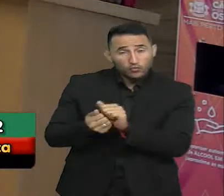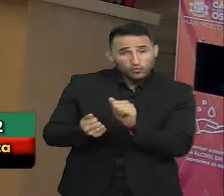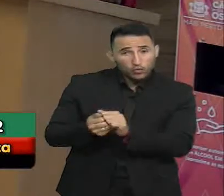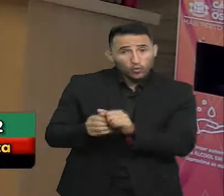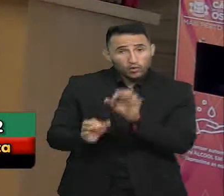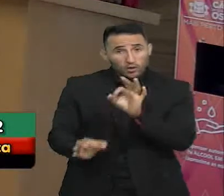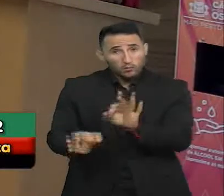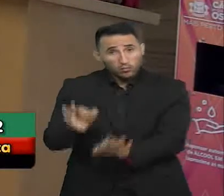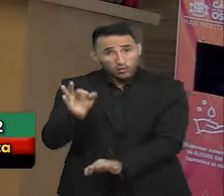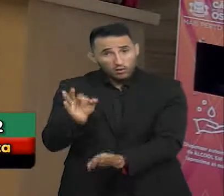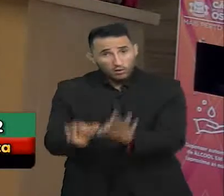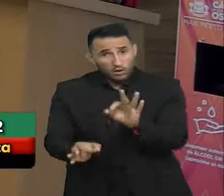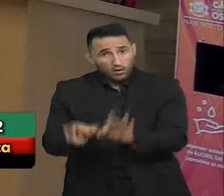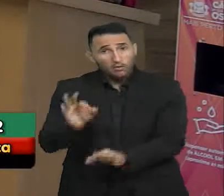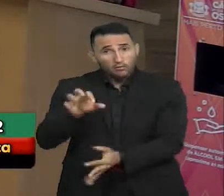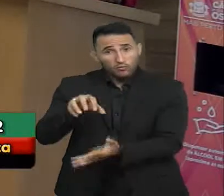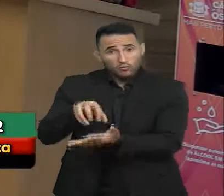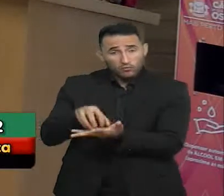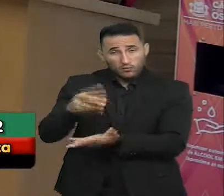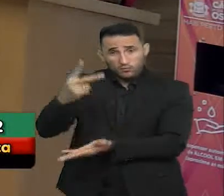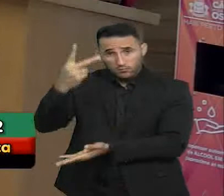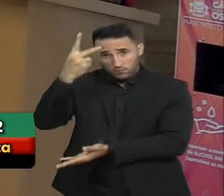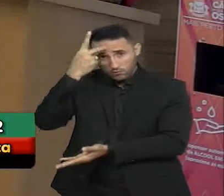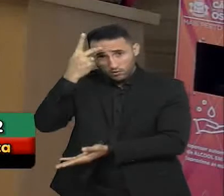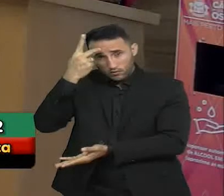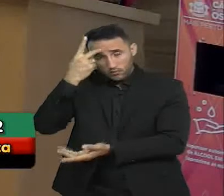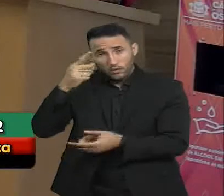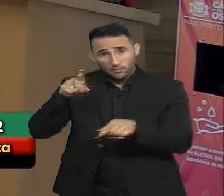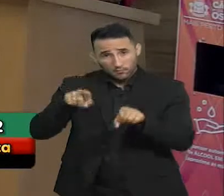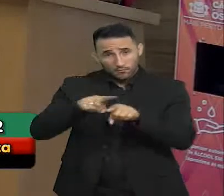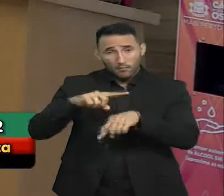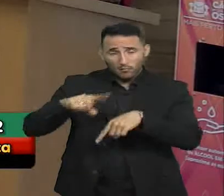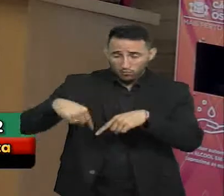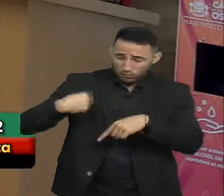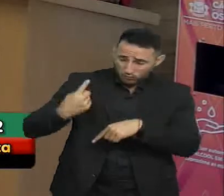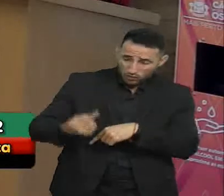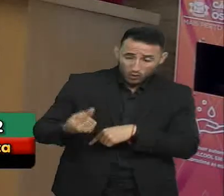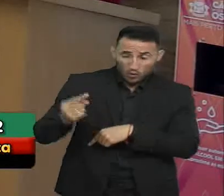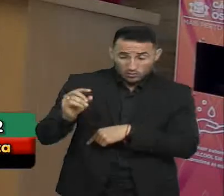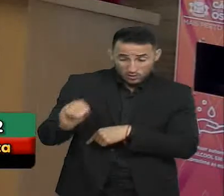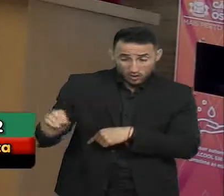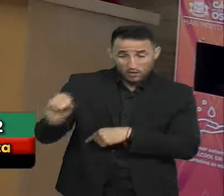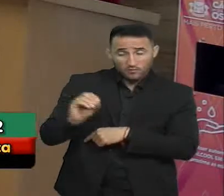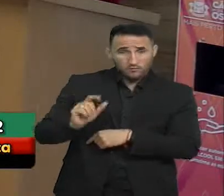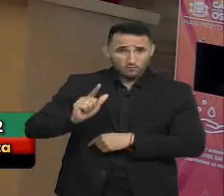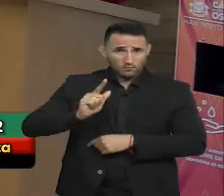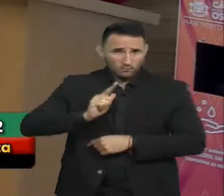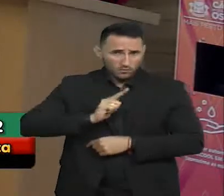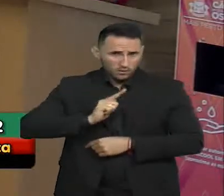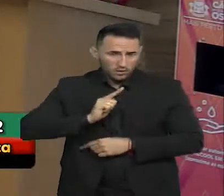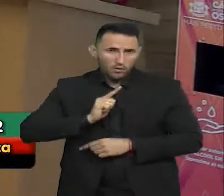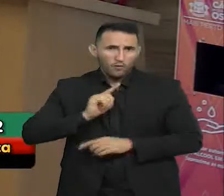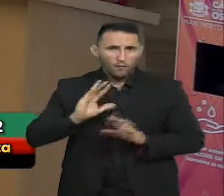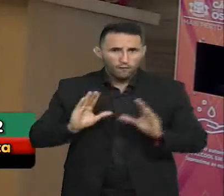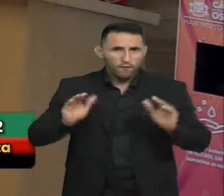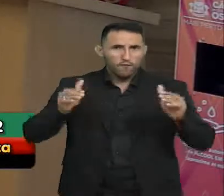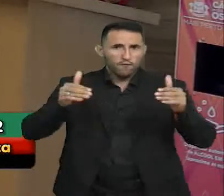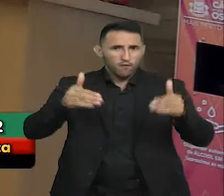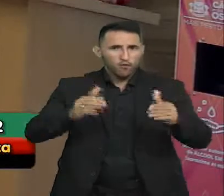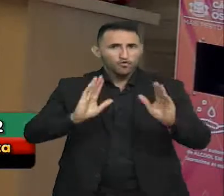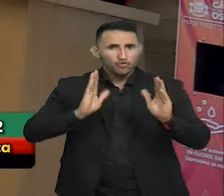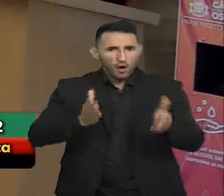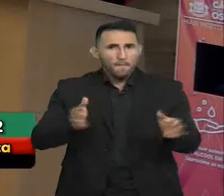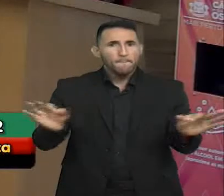Justiça do Estado de São Paulo, e, a partir do momento que Osasco tiver o seu fórum